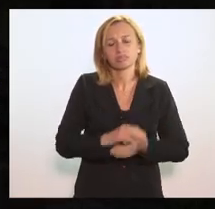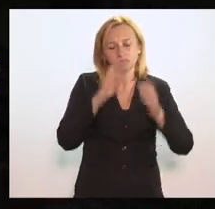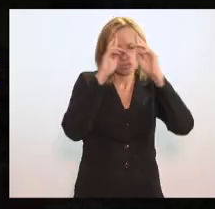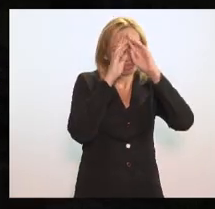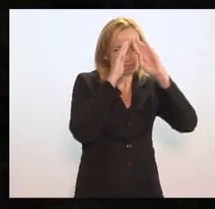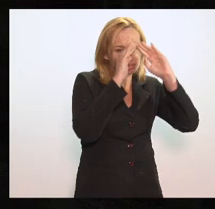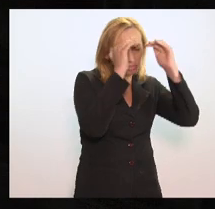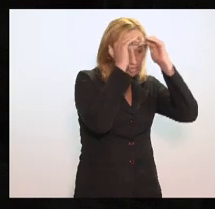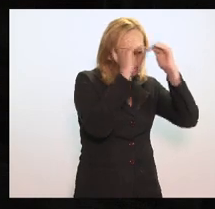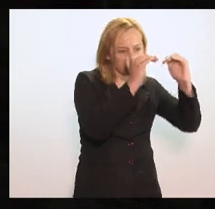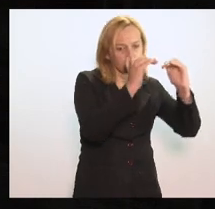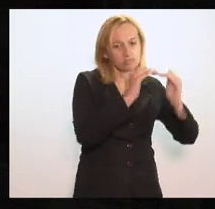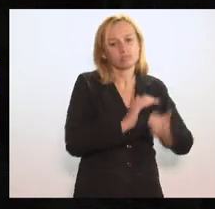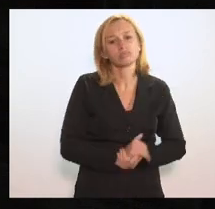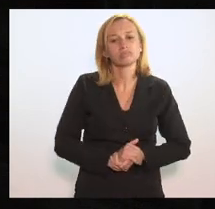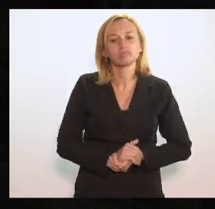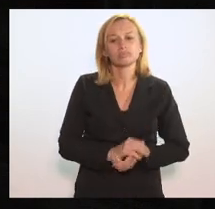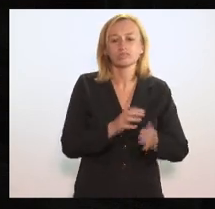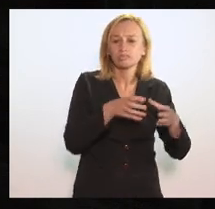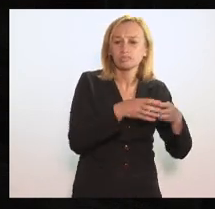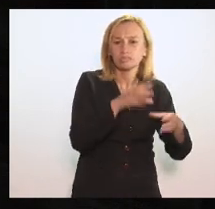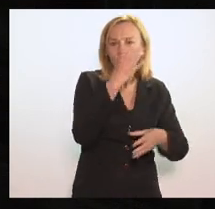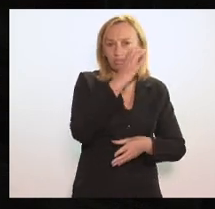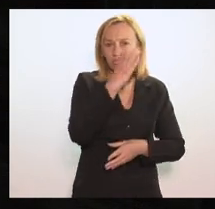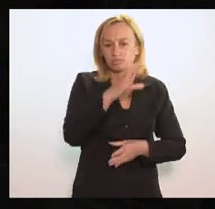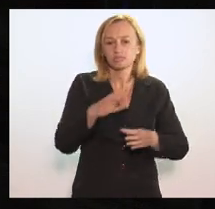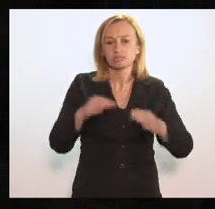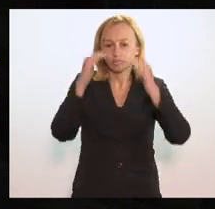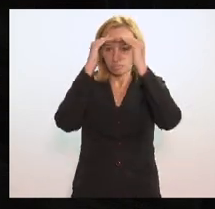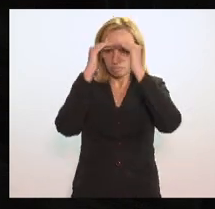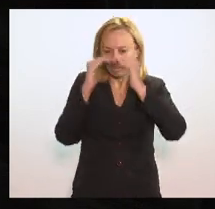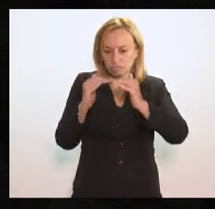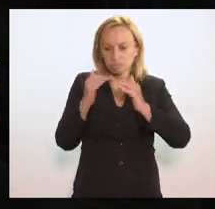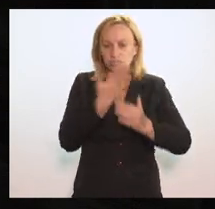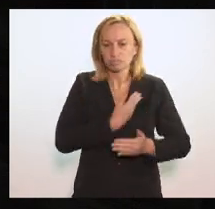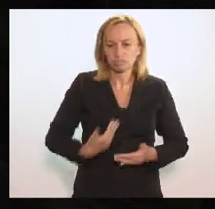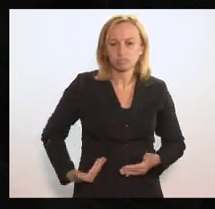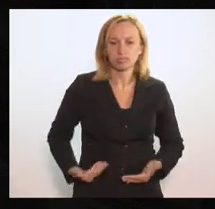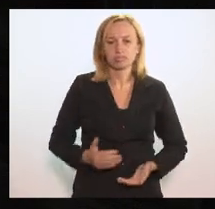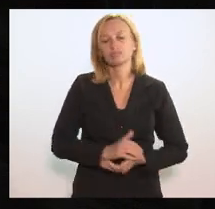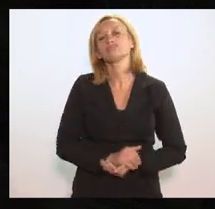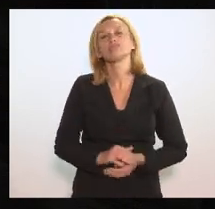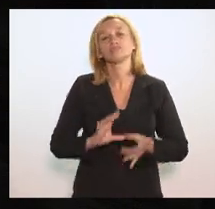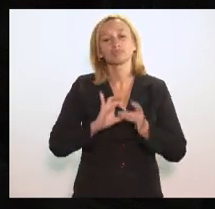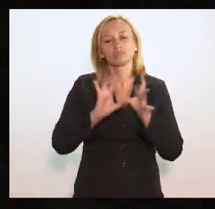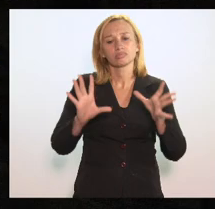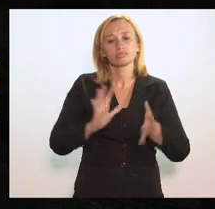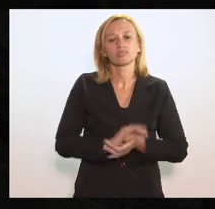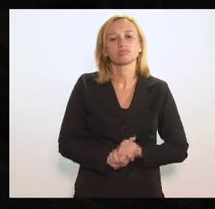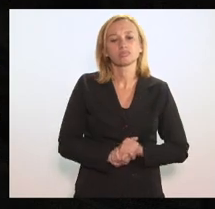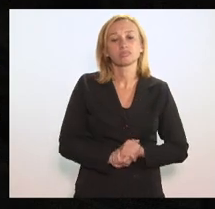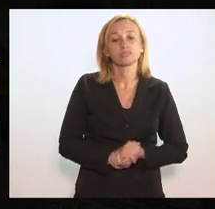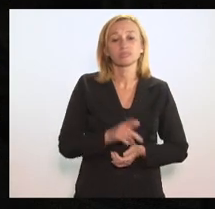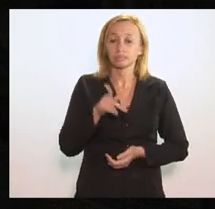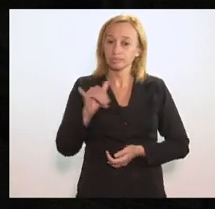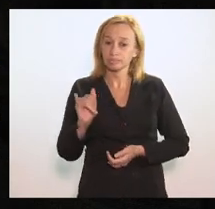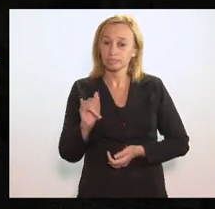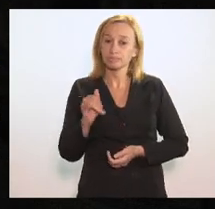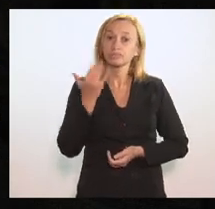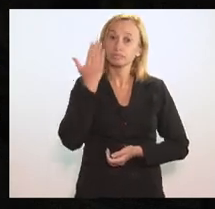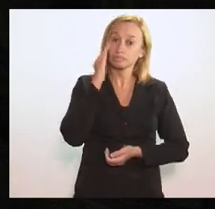obedecendo os comitês científicos e obedecendo as autoridades e dando a liberdade para para aquele pai que